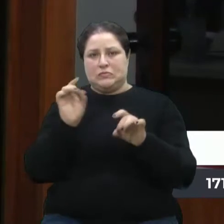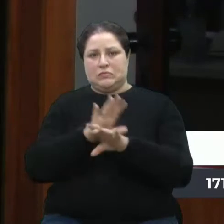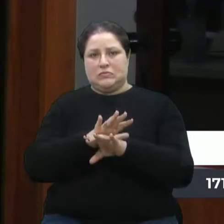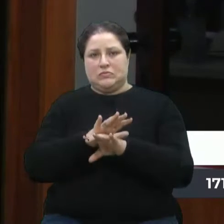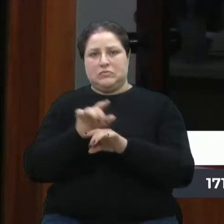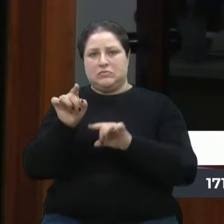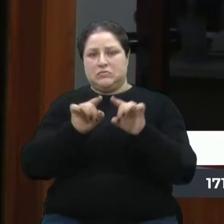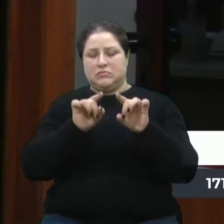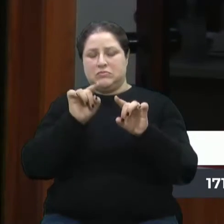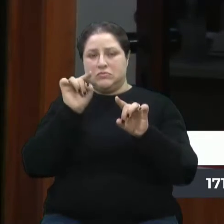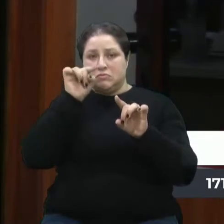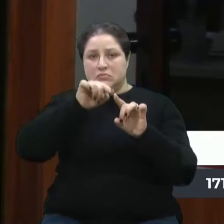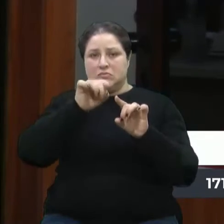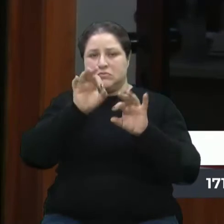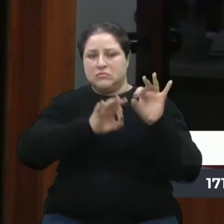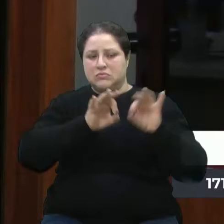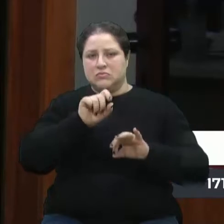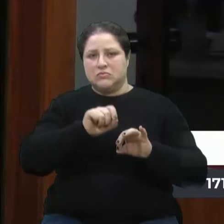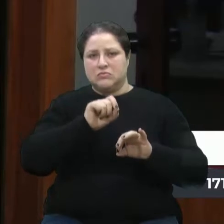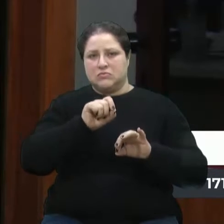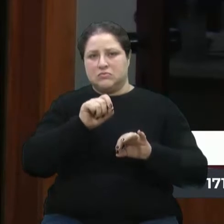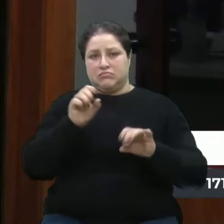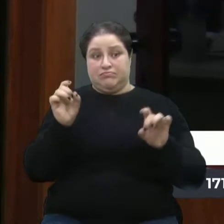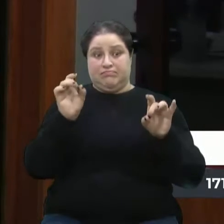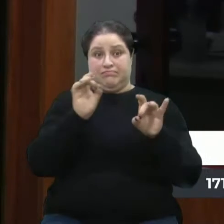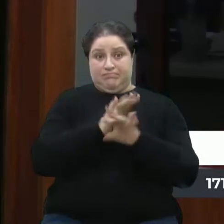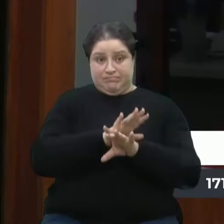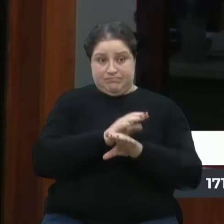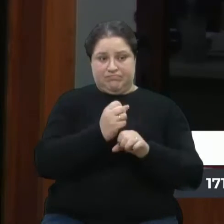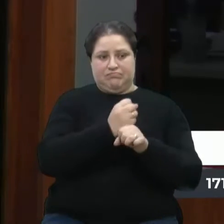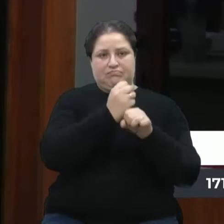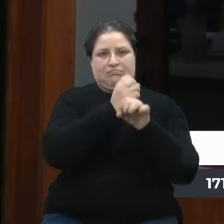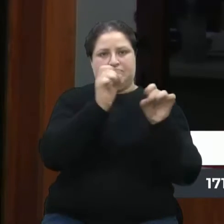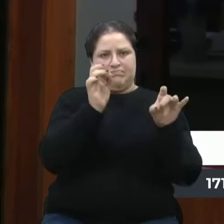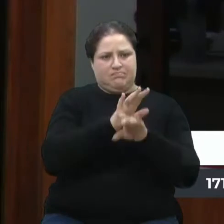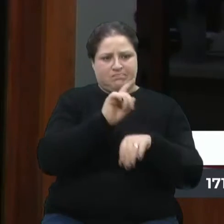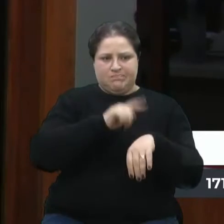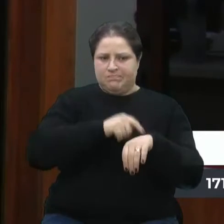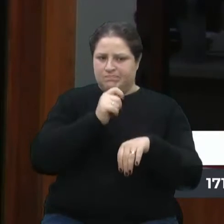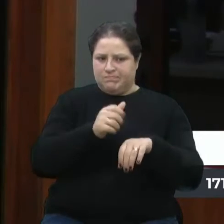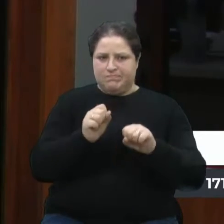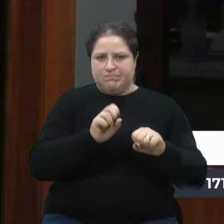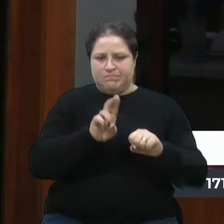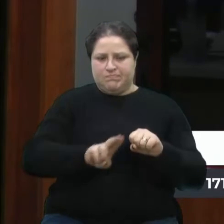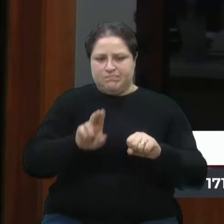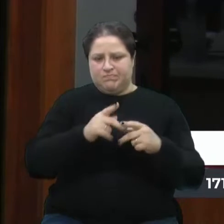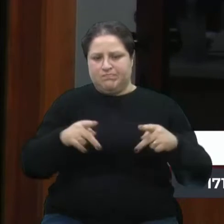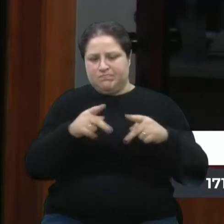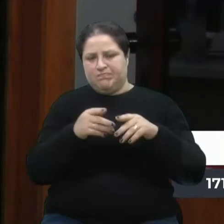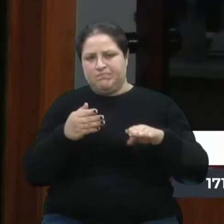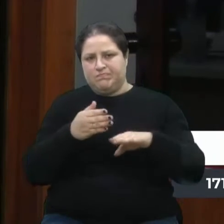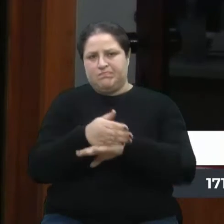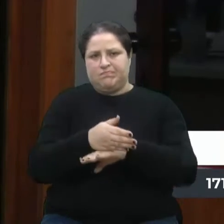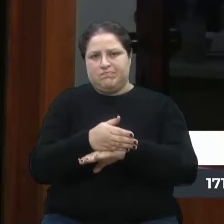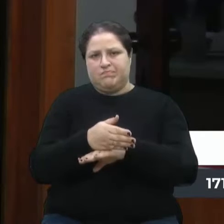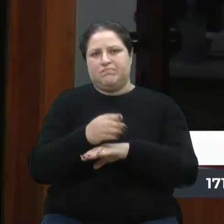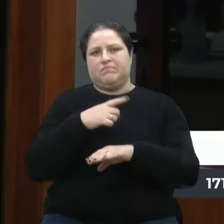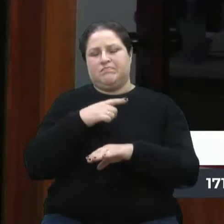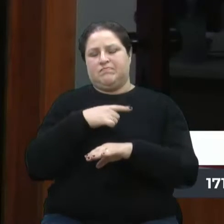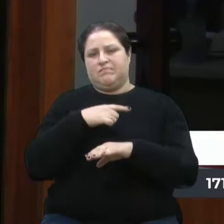o quê? A partir da que a obra esteja pronta, possa ser imediatamente ocupada pela população, tenha sua